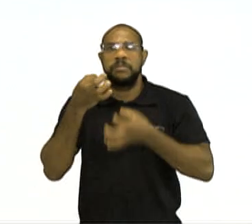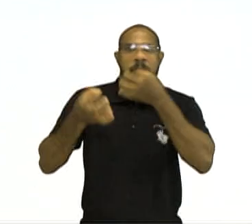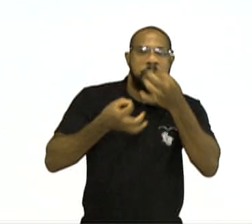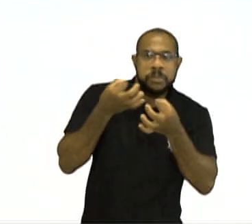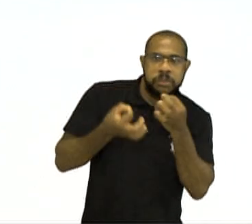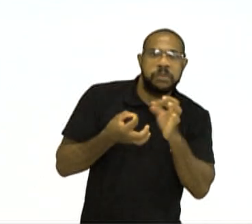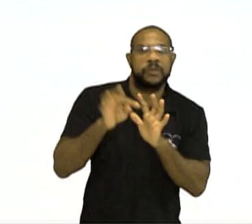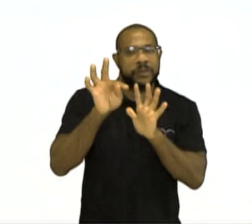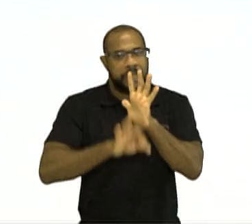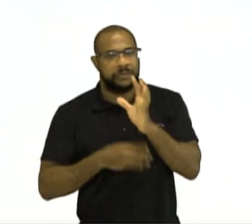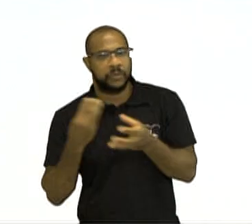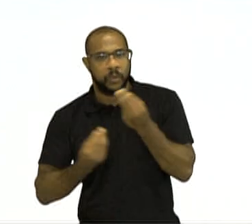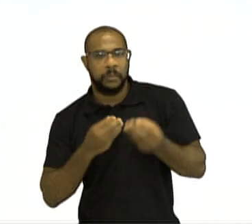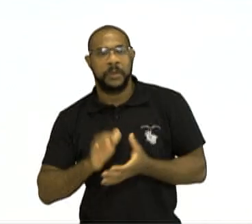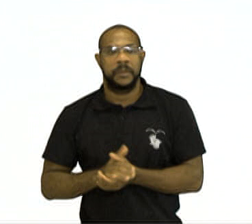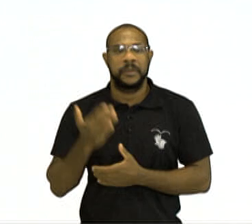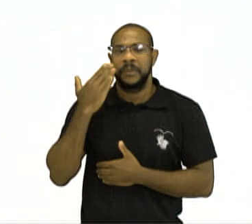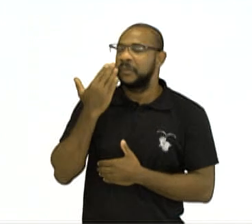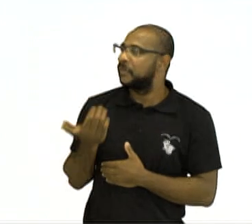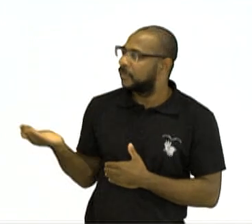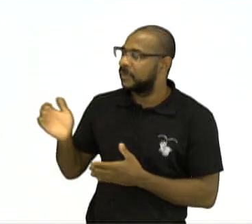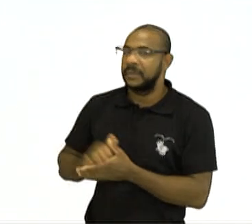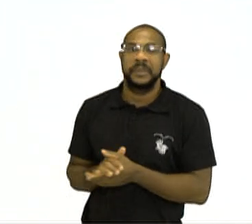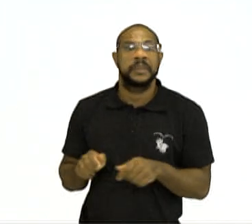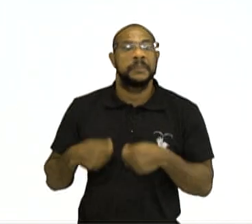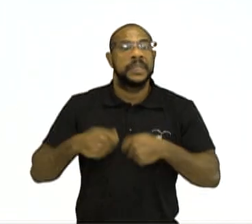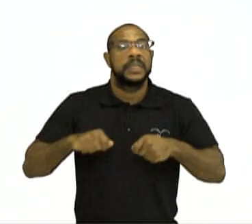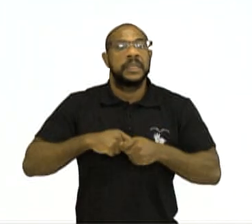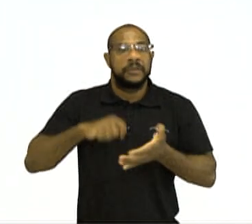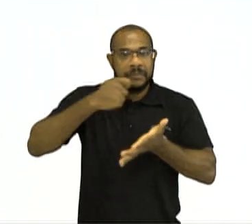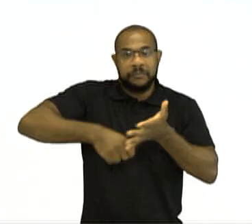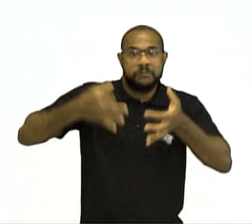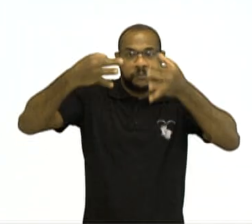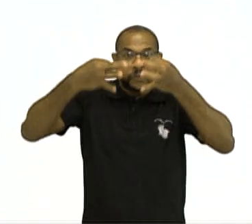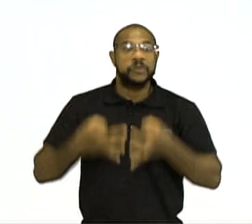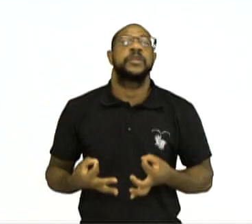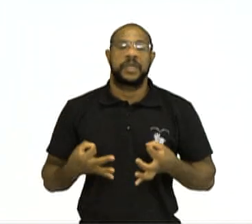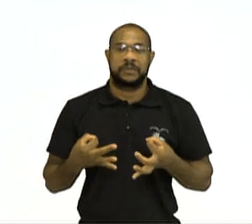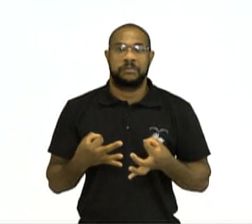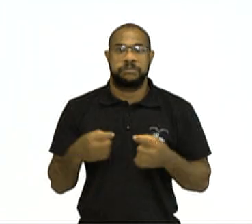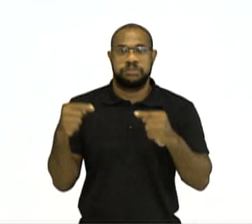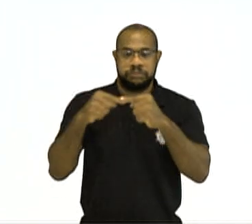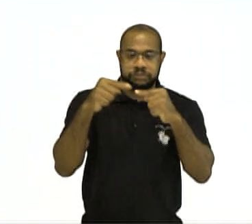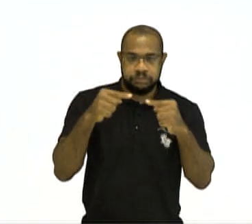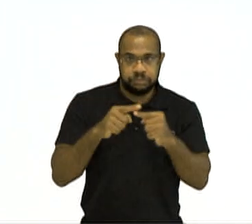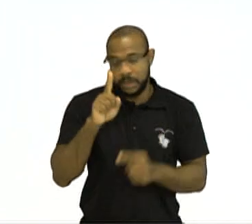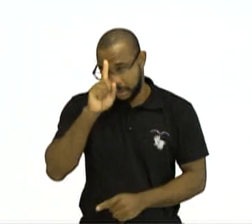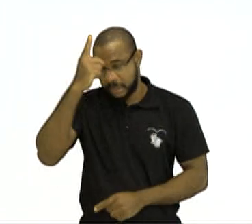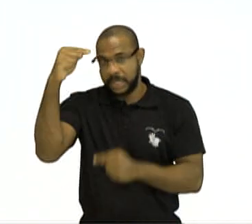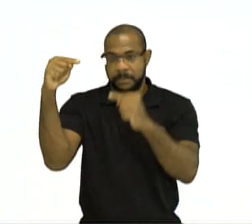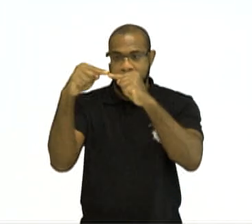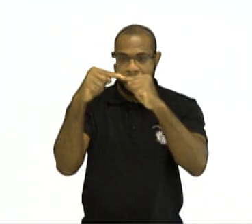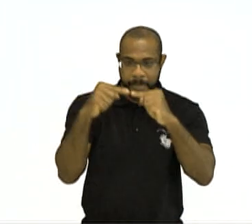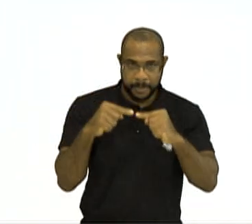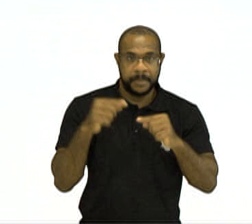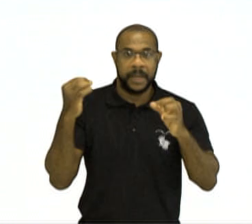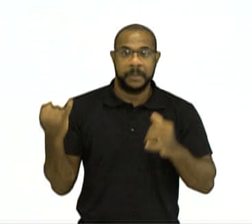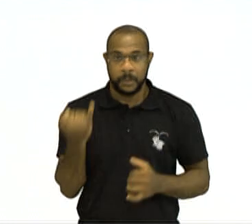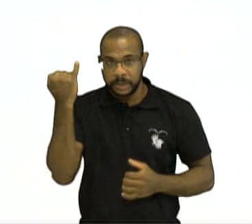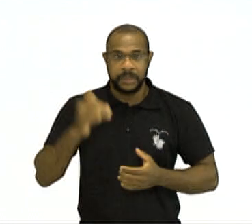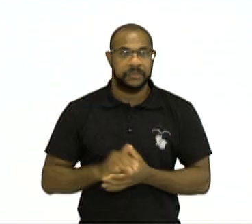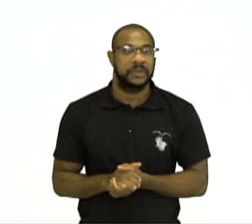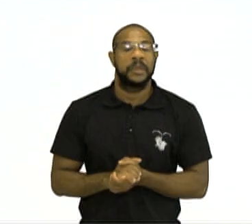Usar elementos articuladores e de coesão, estabelecendo relação entre as ideias. Esse ponto é muito